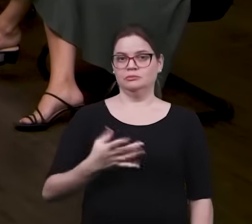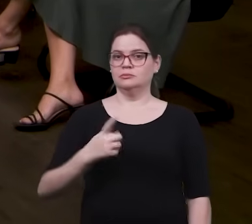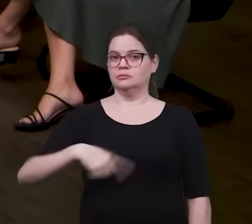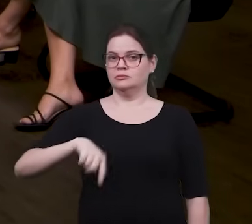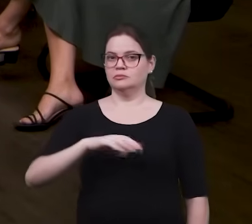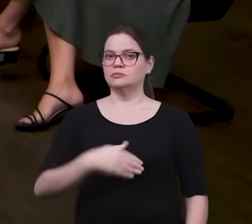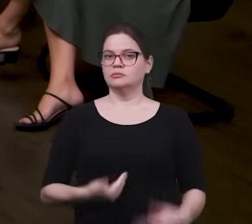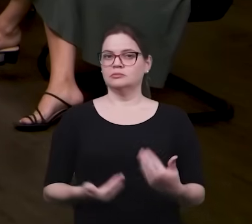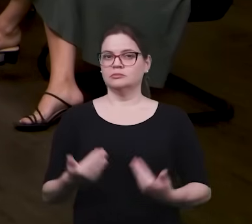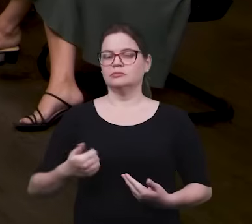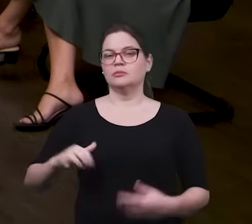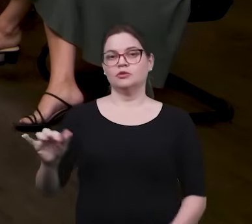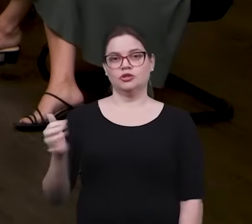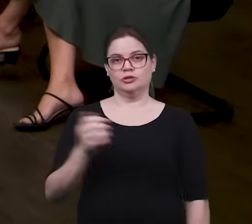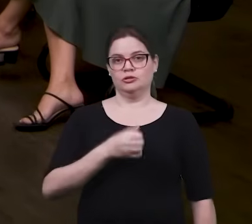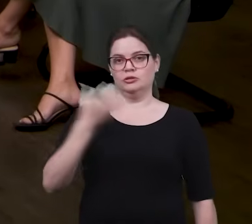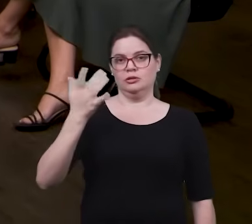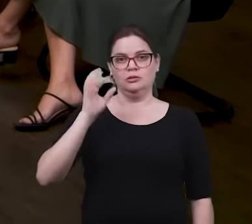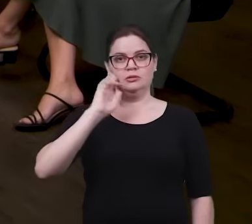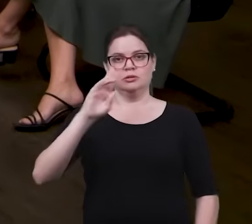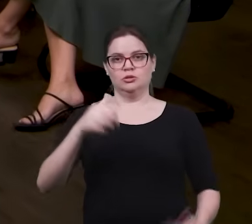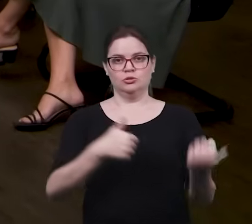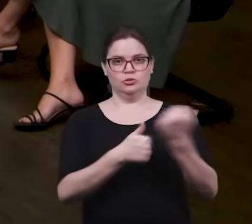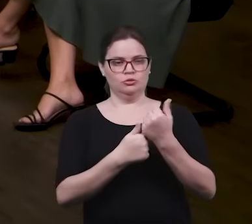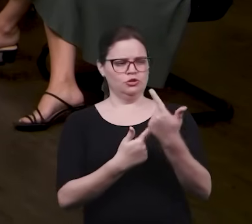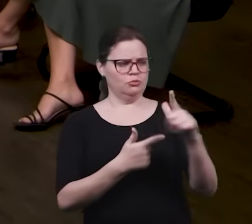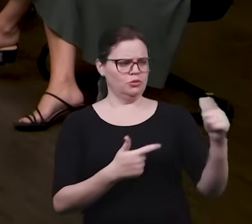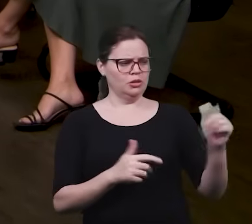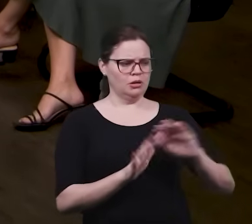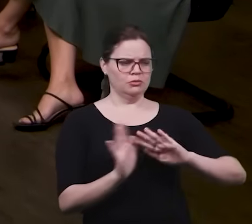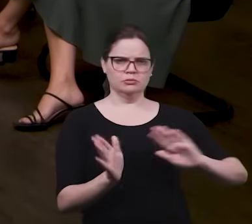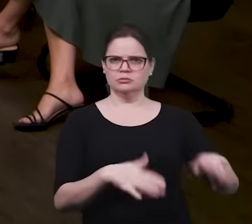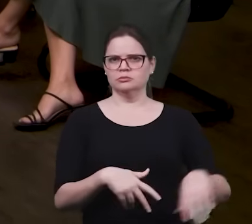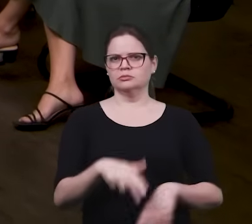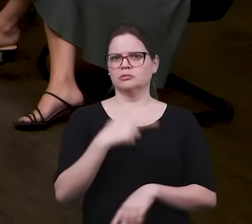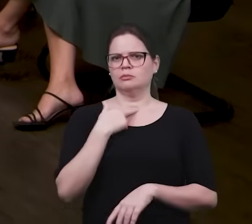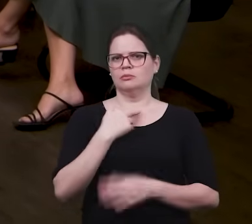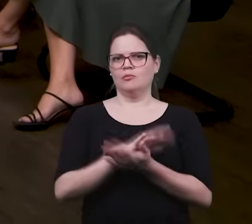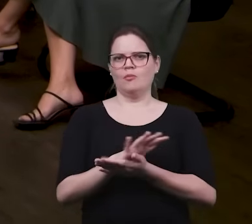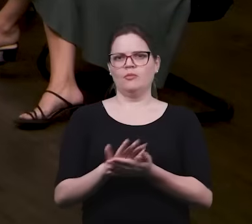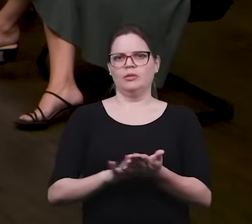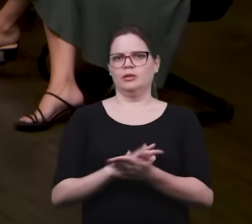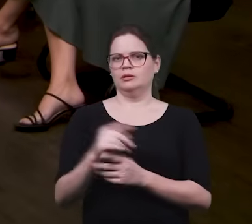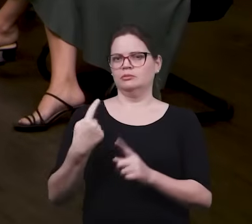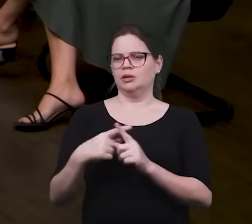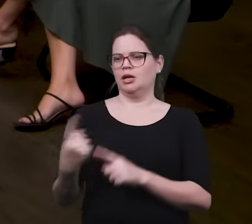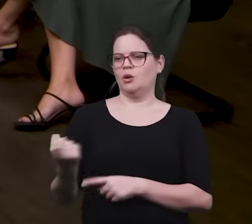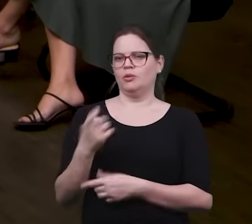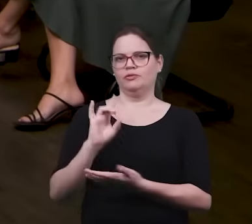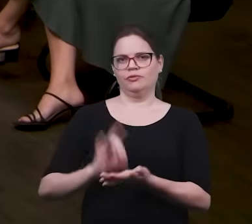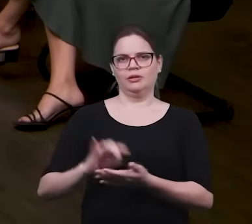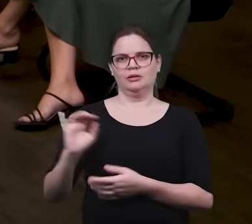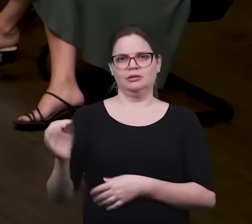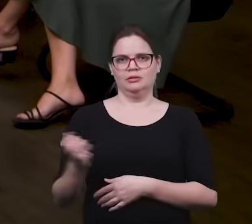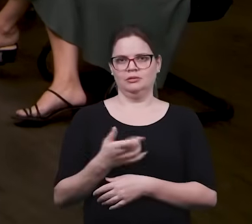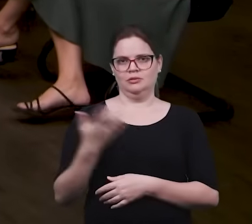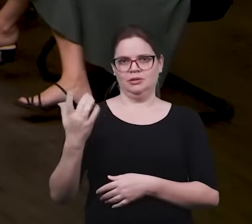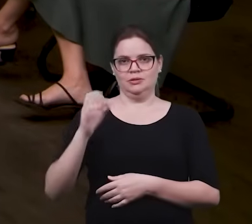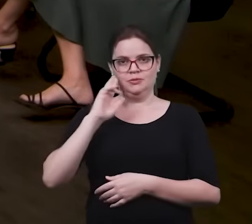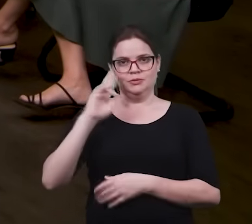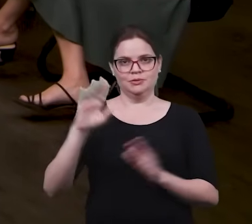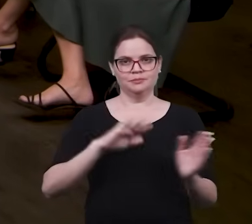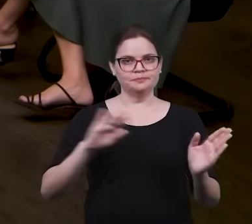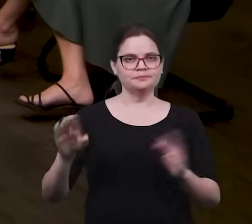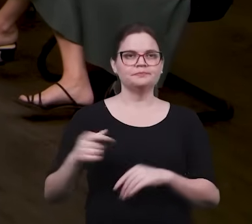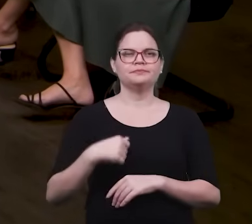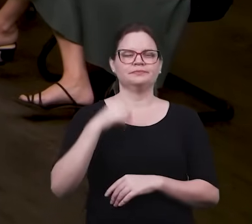igreja, ela adora ao Senhor. Nada pode substituir, porque essa é a verdadeira adoração. Glória a Jesus. É interessante, Tarcísio